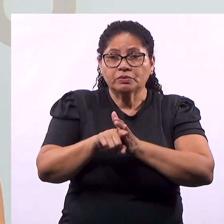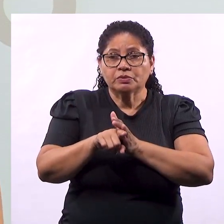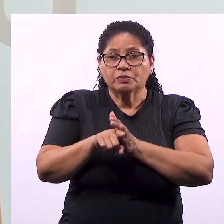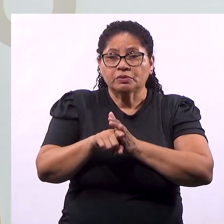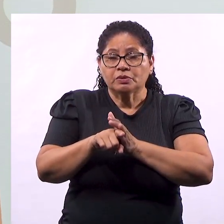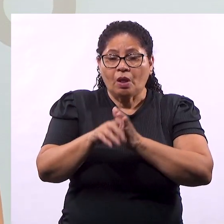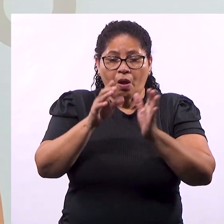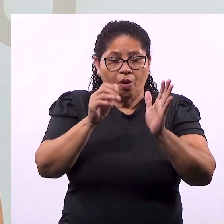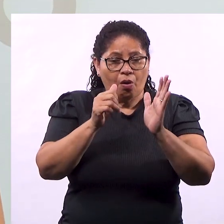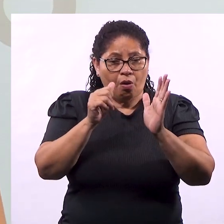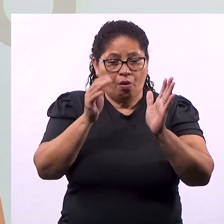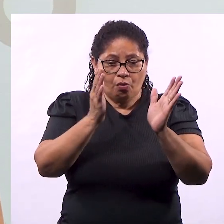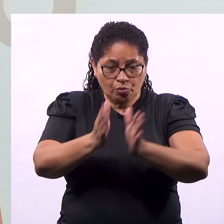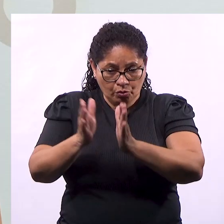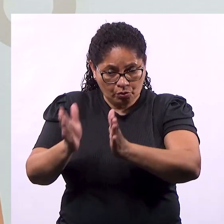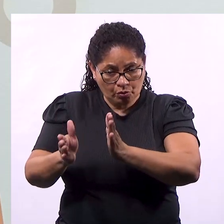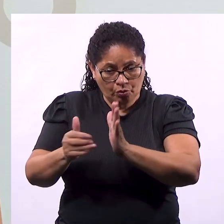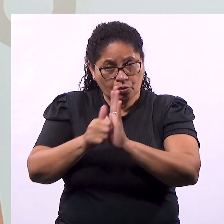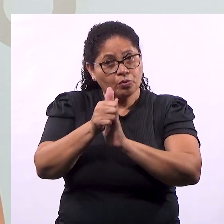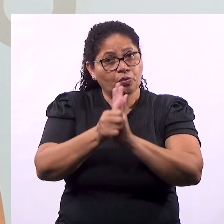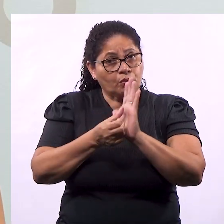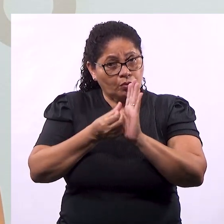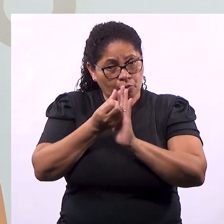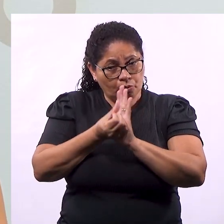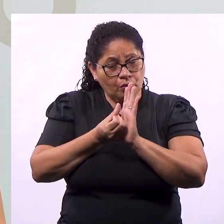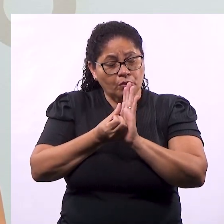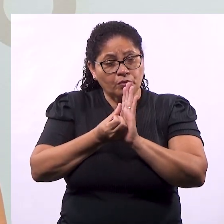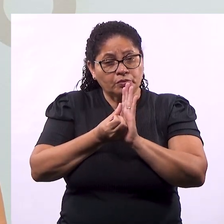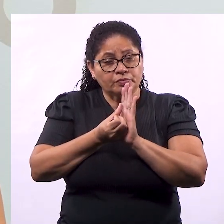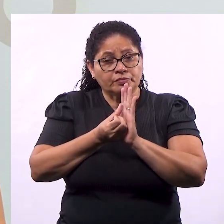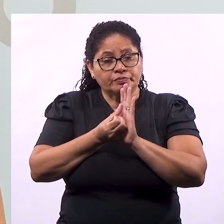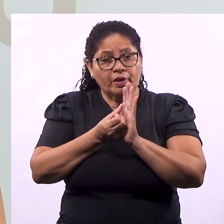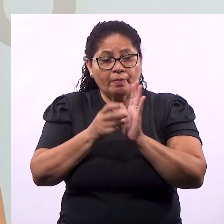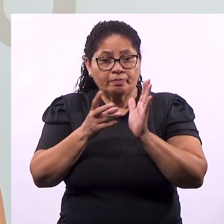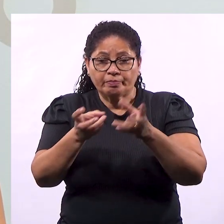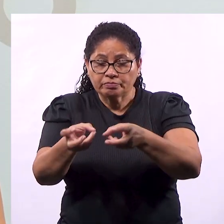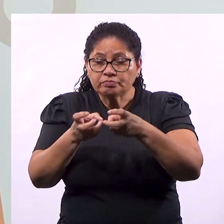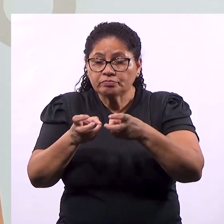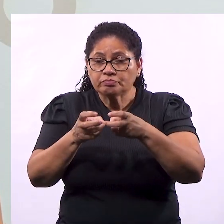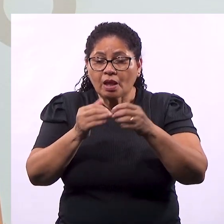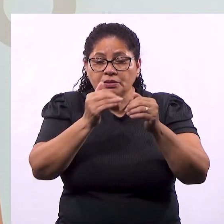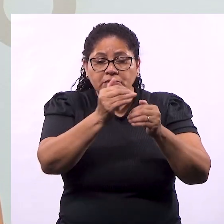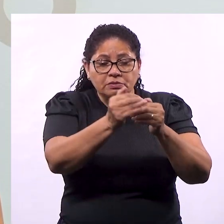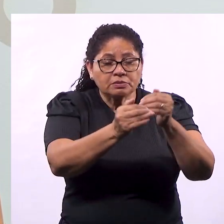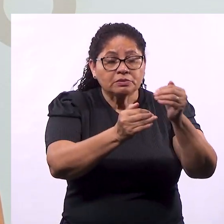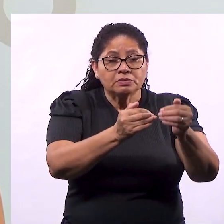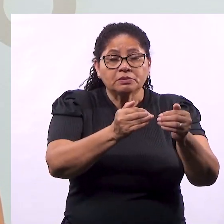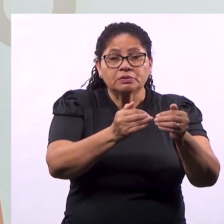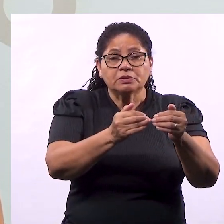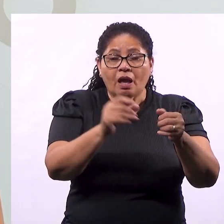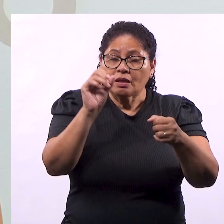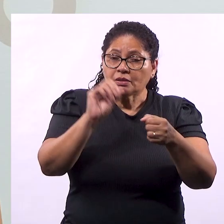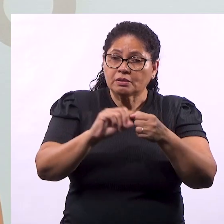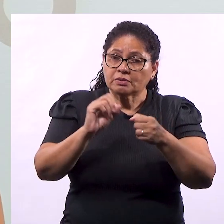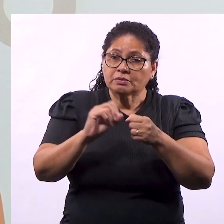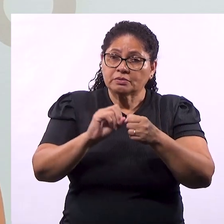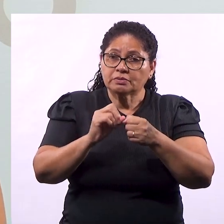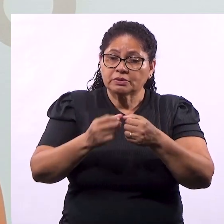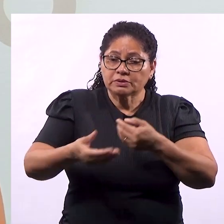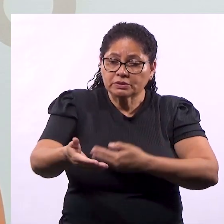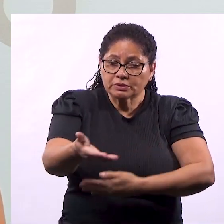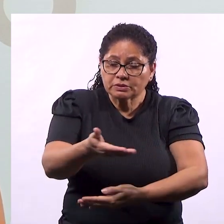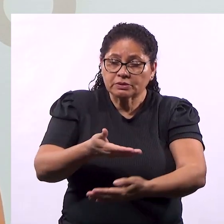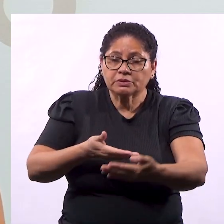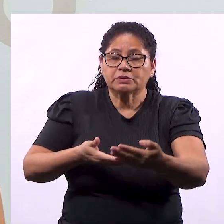no meio do período para verificar qual o desenvolvimento e inclusive fazer